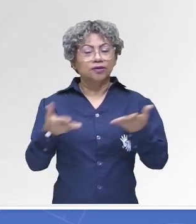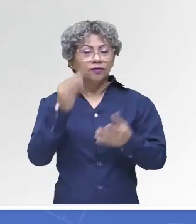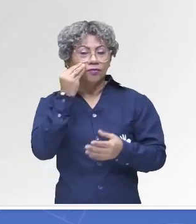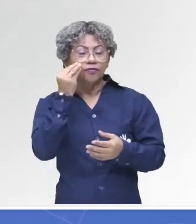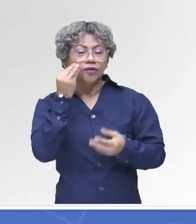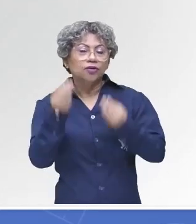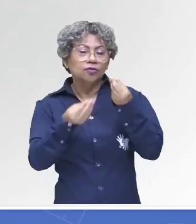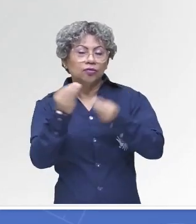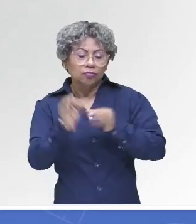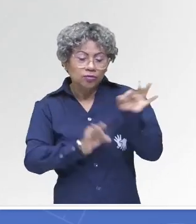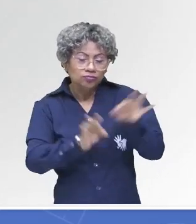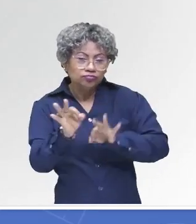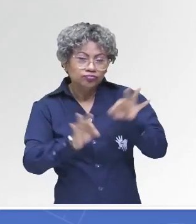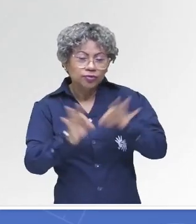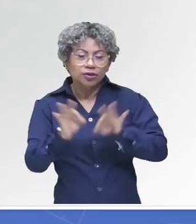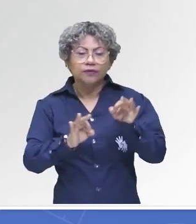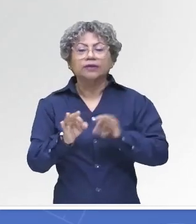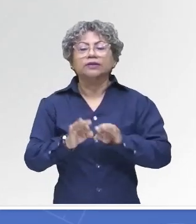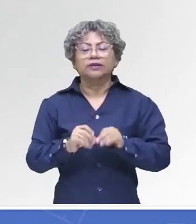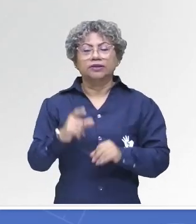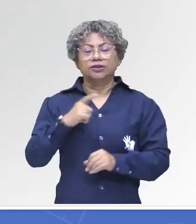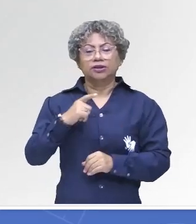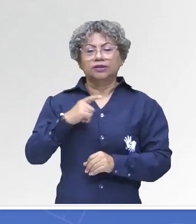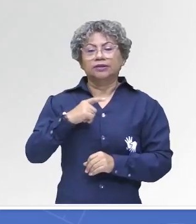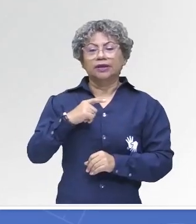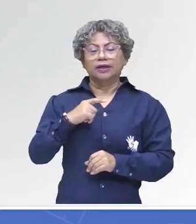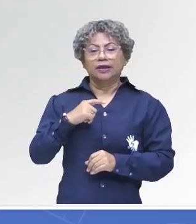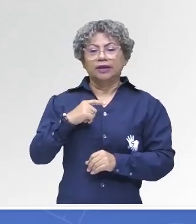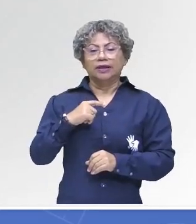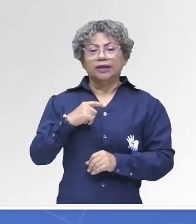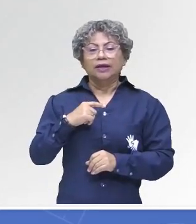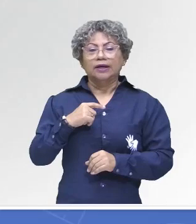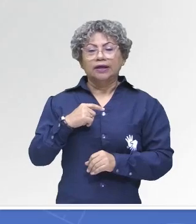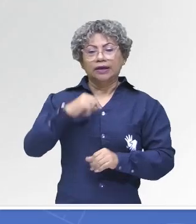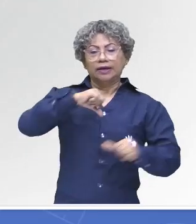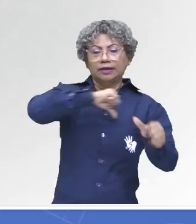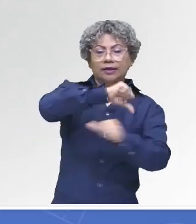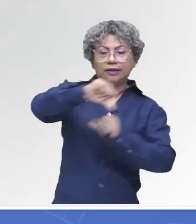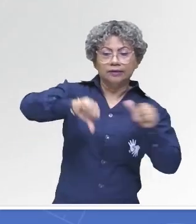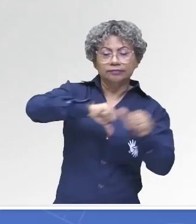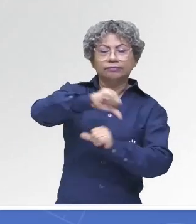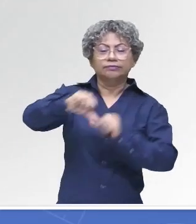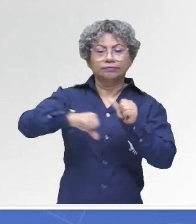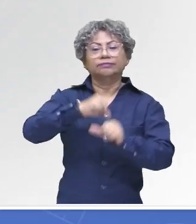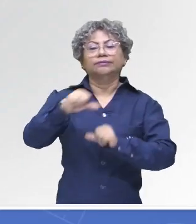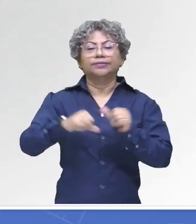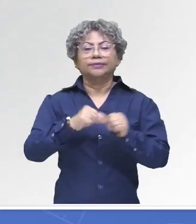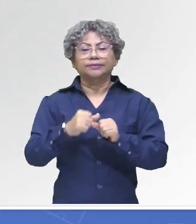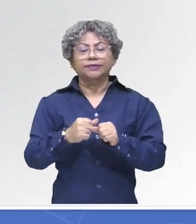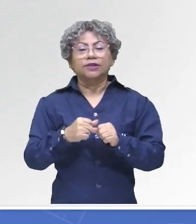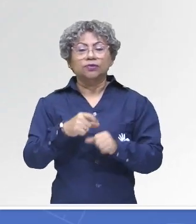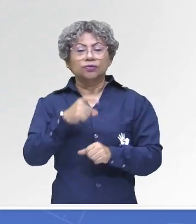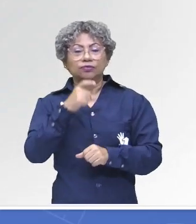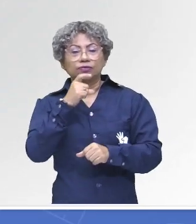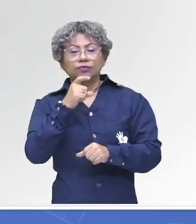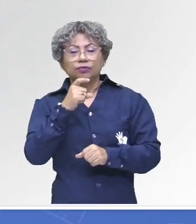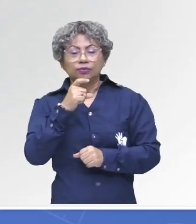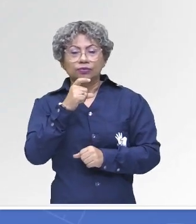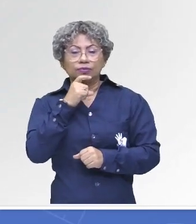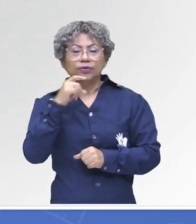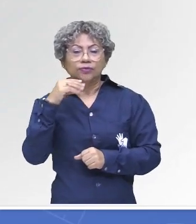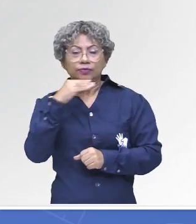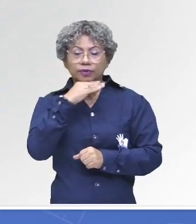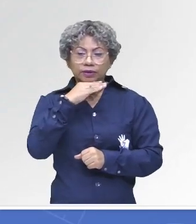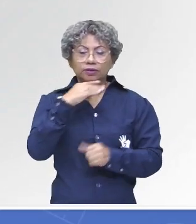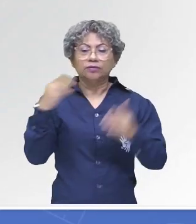escala para outra, tá certo? Quando eu tenho uma temperatura em Celsius e quero ir para uma temperatura em Fahrenheit. Veja só, para converter